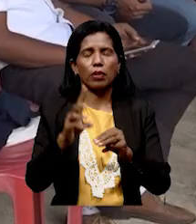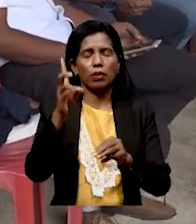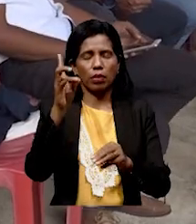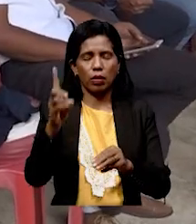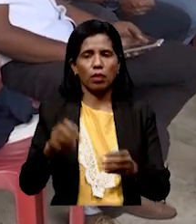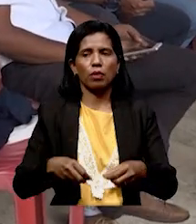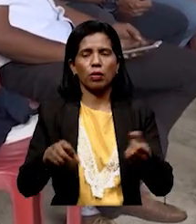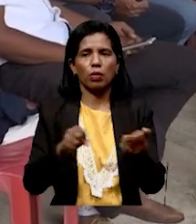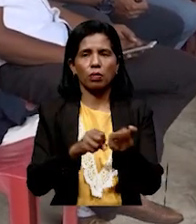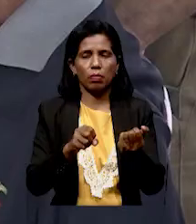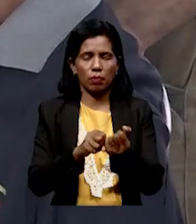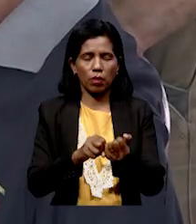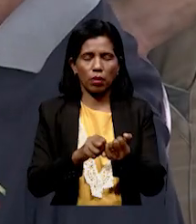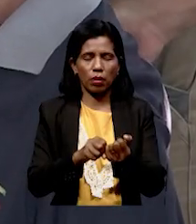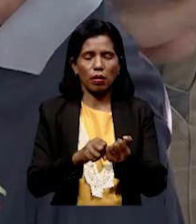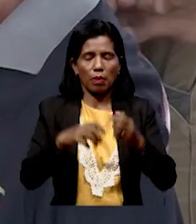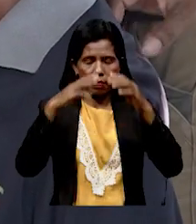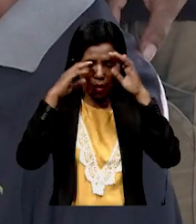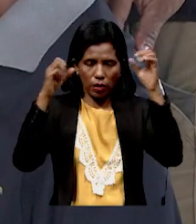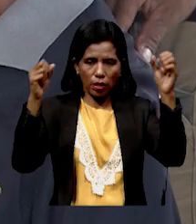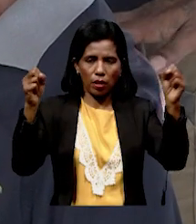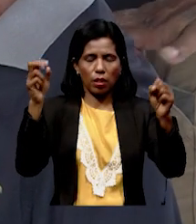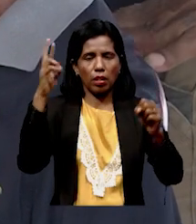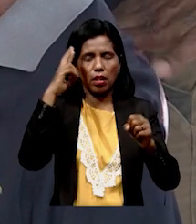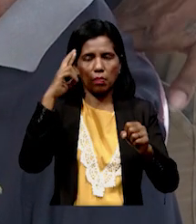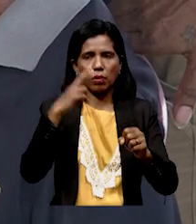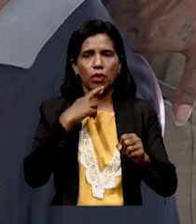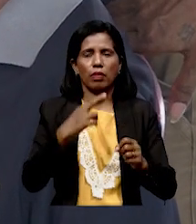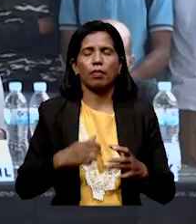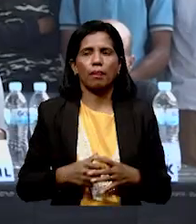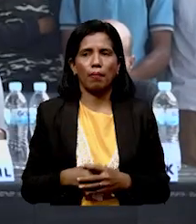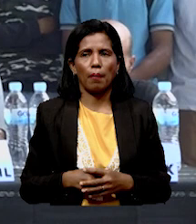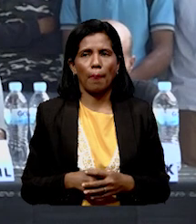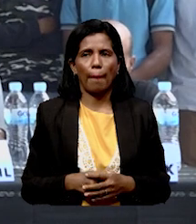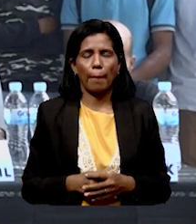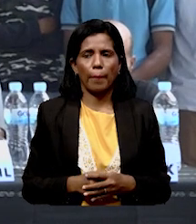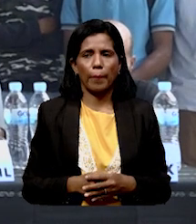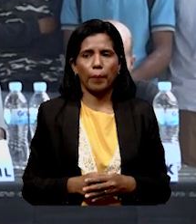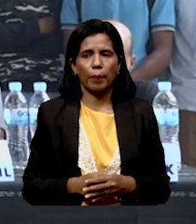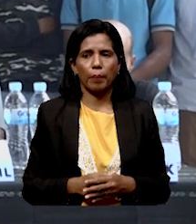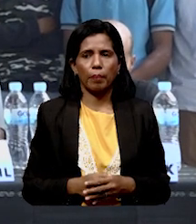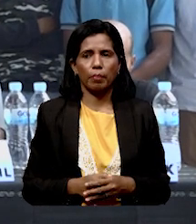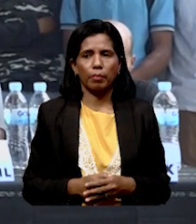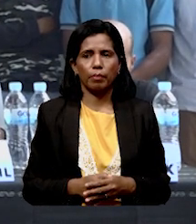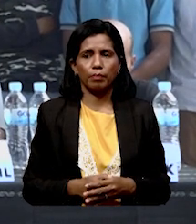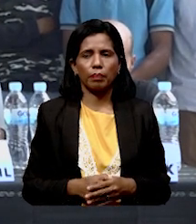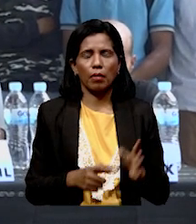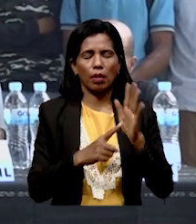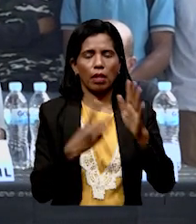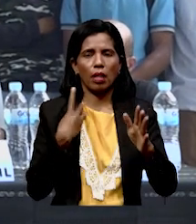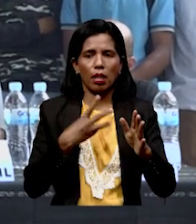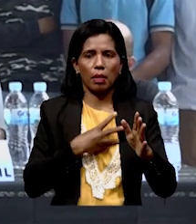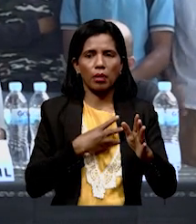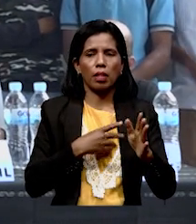tomak ba kandidato presidente republika José Ramos Horta. Se apoio ao máximo nos níveis nacionais e municipais ba kandidato